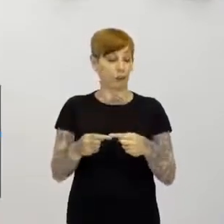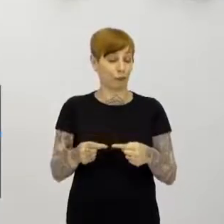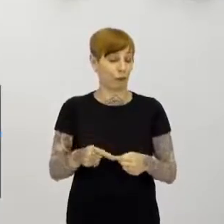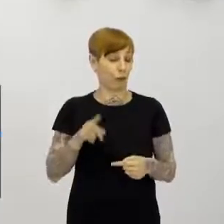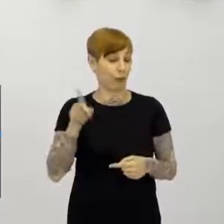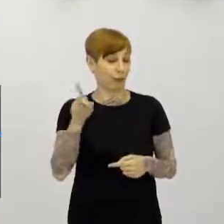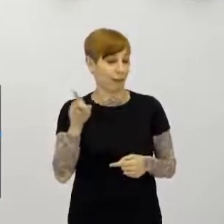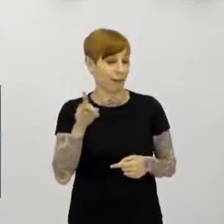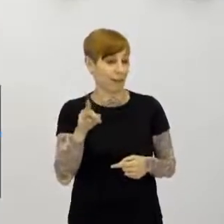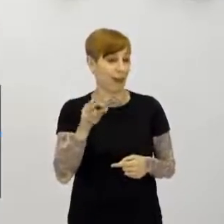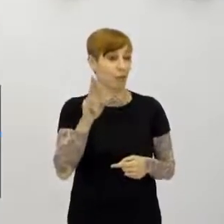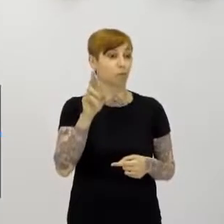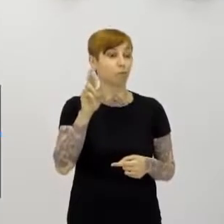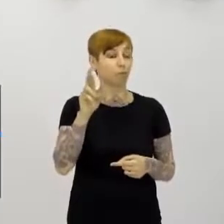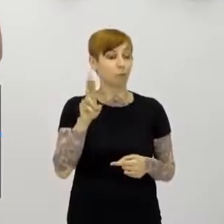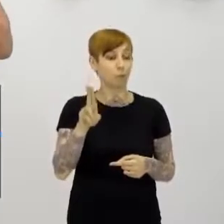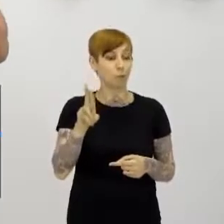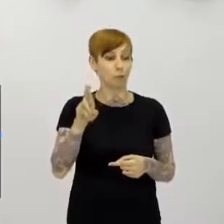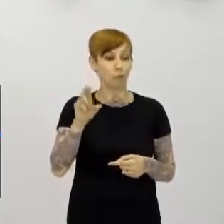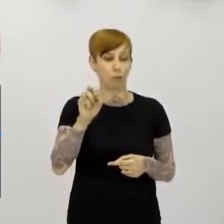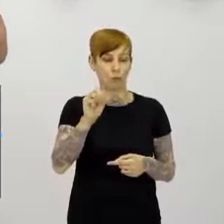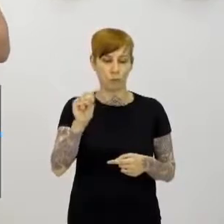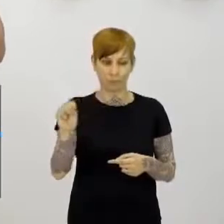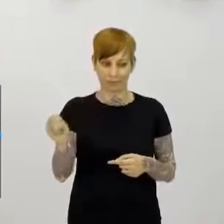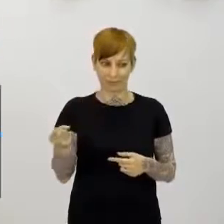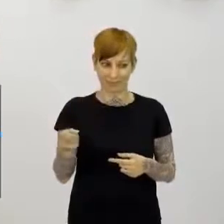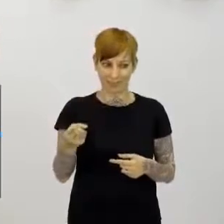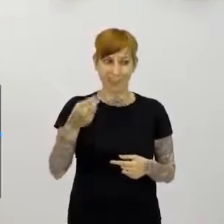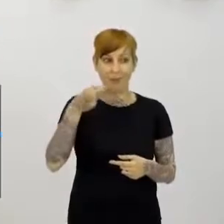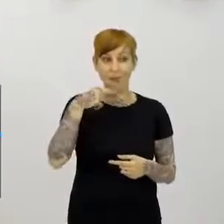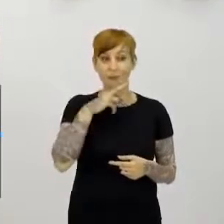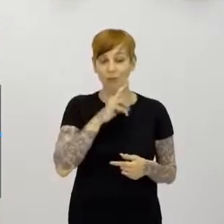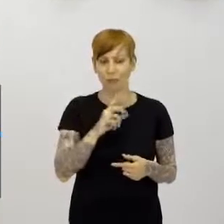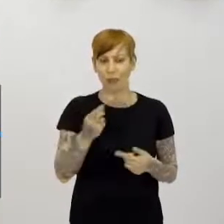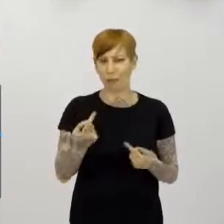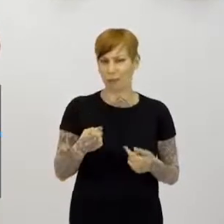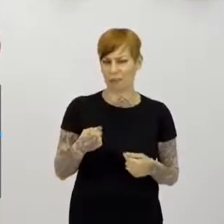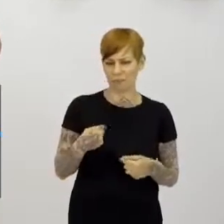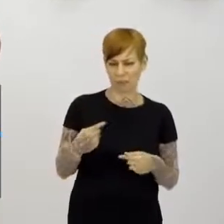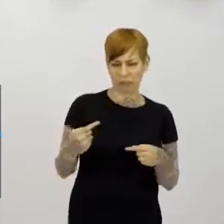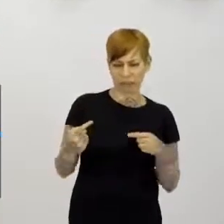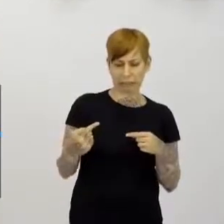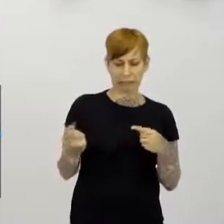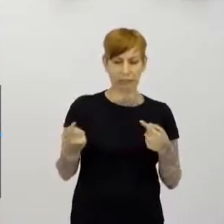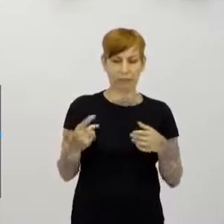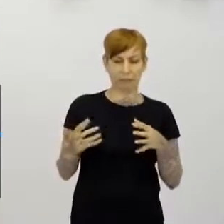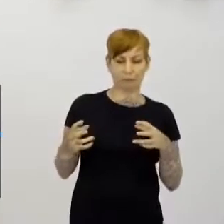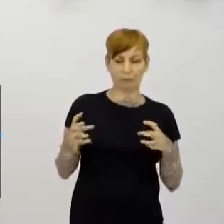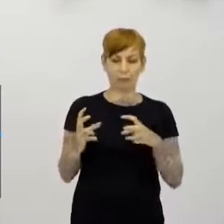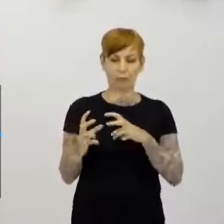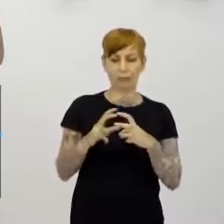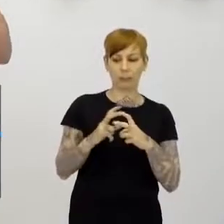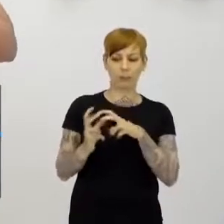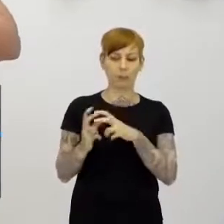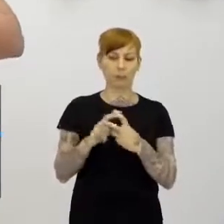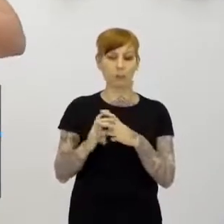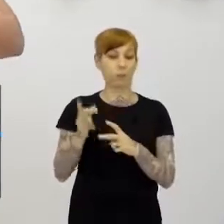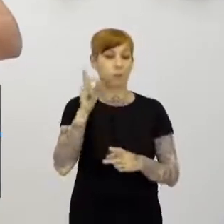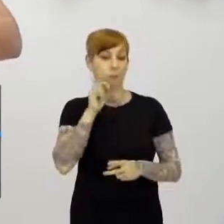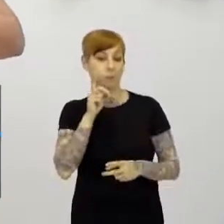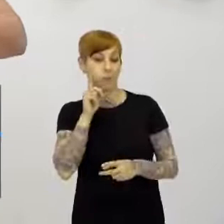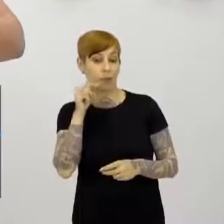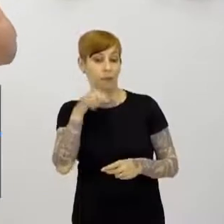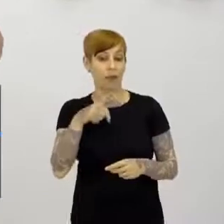lógica socialista. E isso vai causar um grande estranhamento entre o Jânio Quadros, Estados Unidos, e